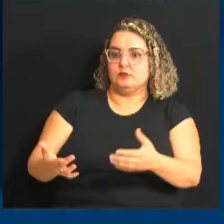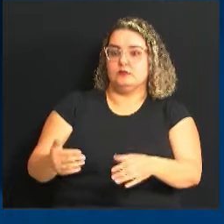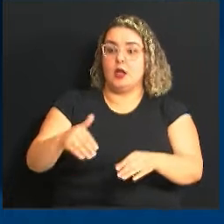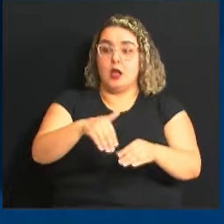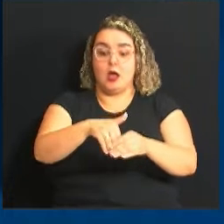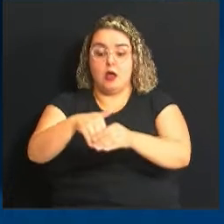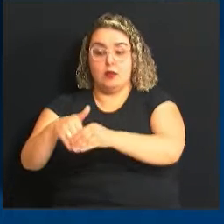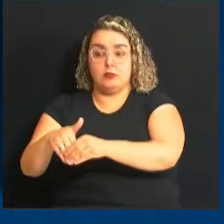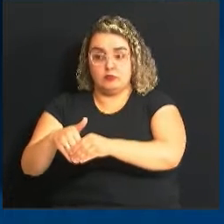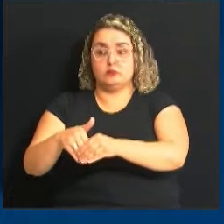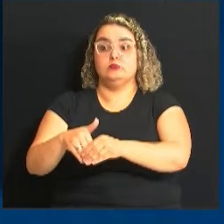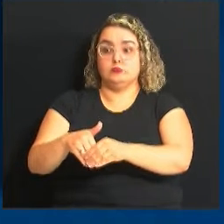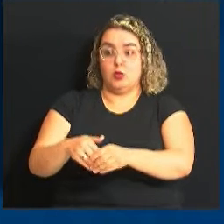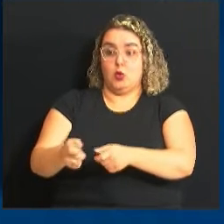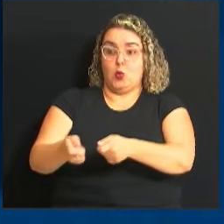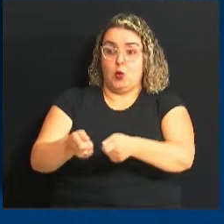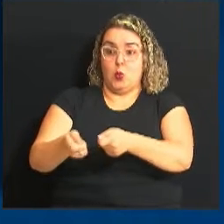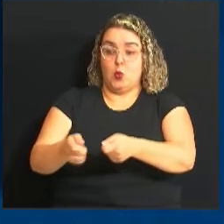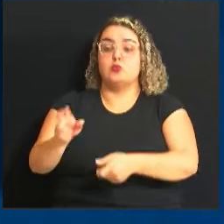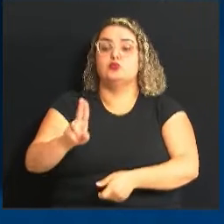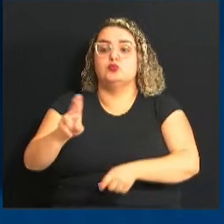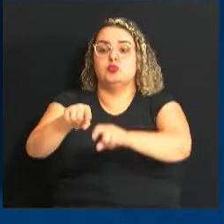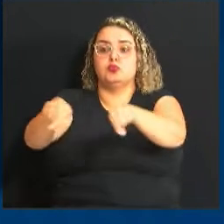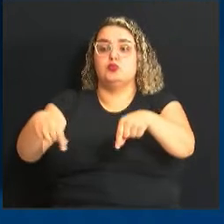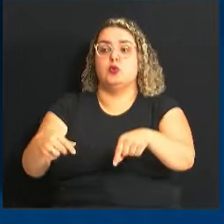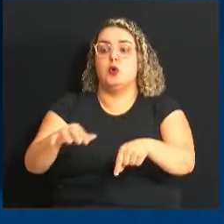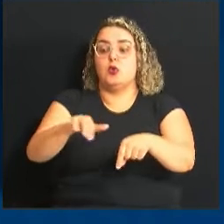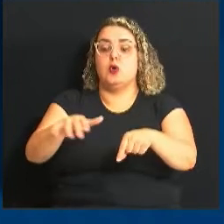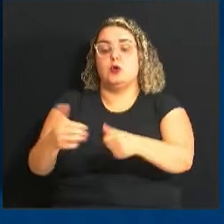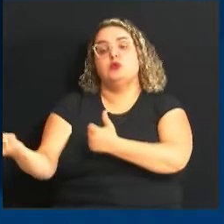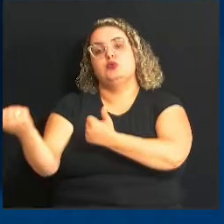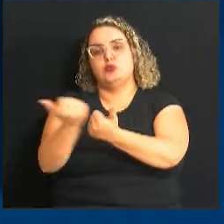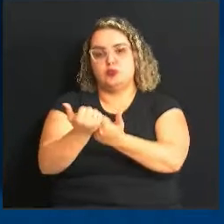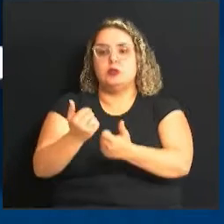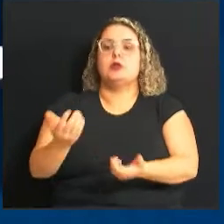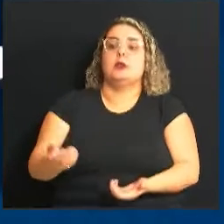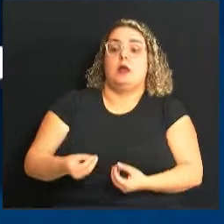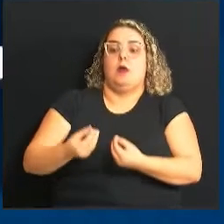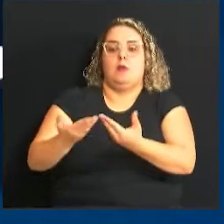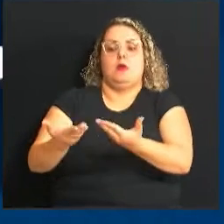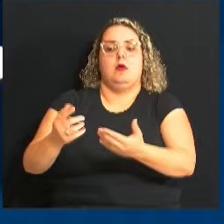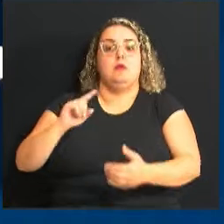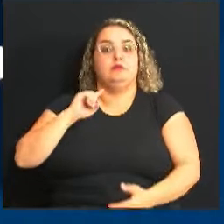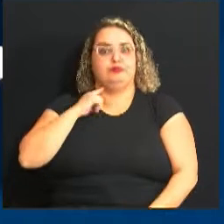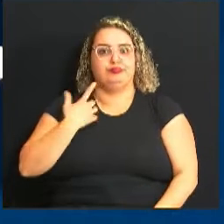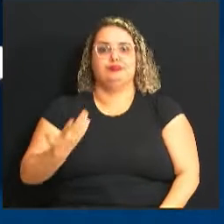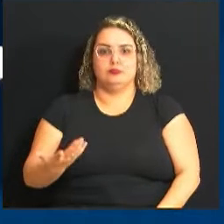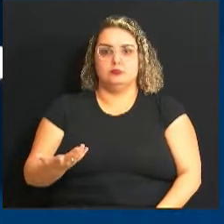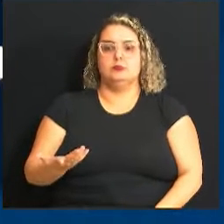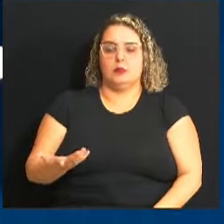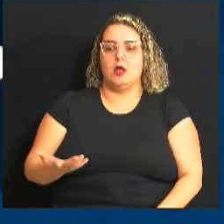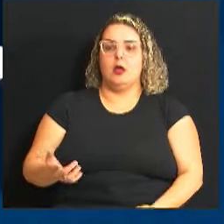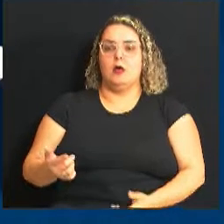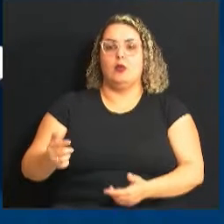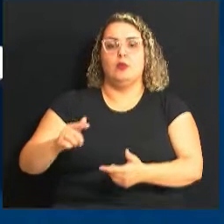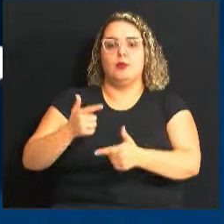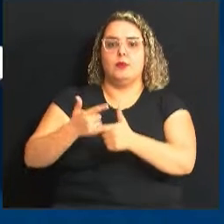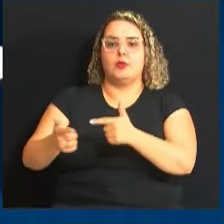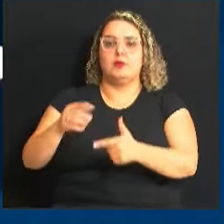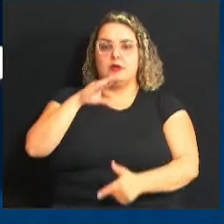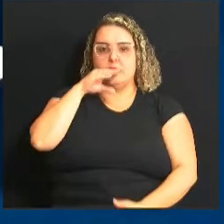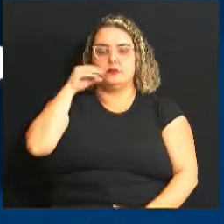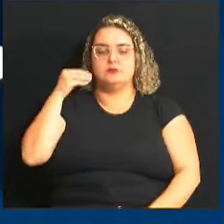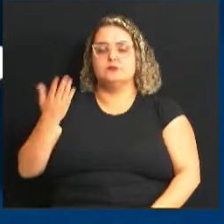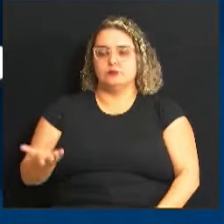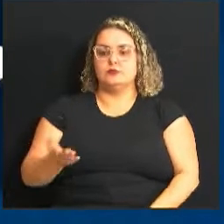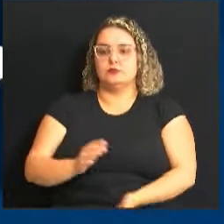de contingência, que é usada na urna, que substitui outra que tenha apresentado defeito. E também a mídia de resultado, que é utilizada na apuração